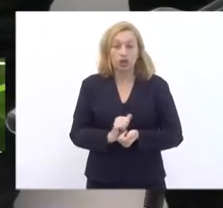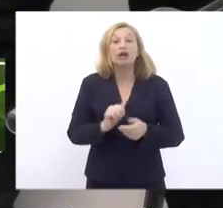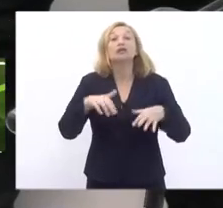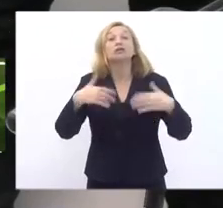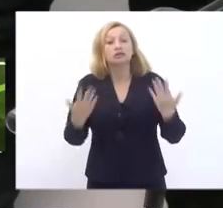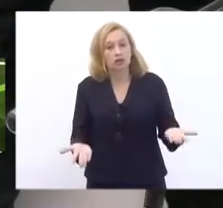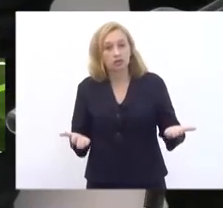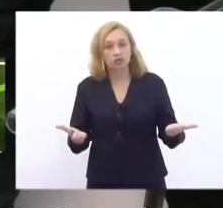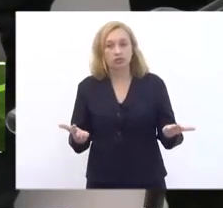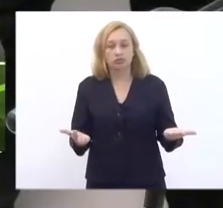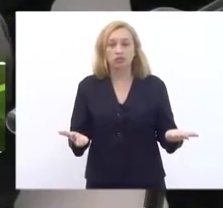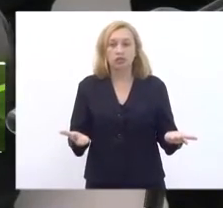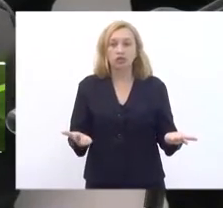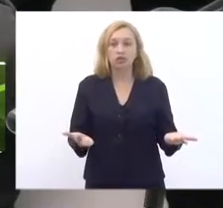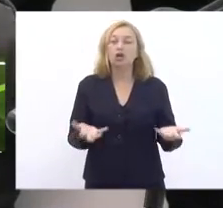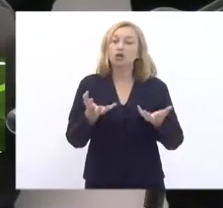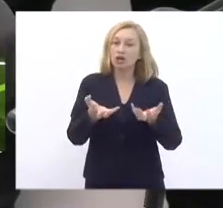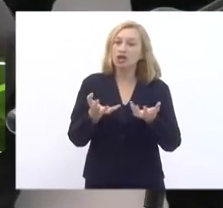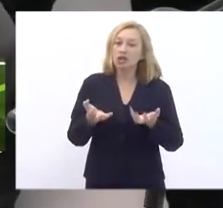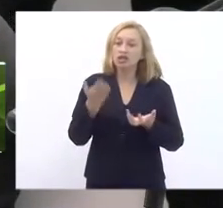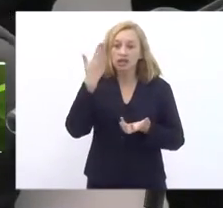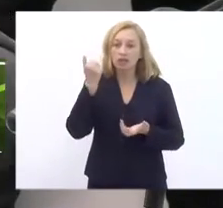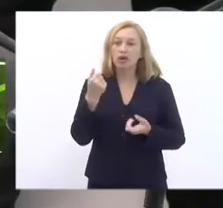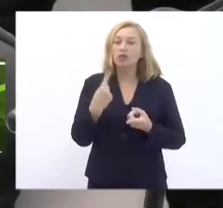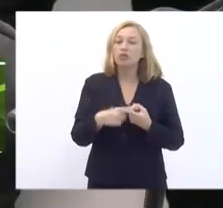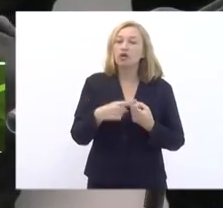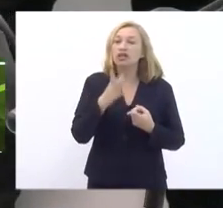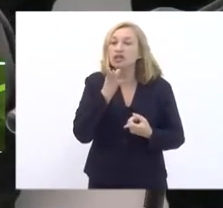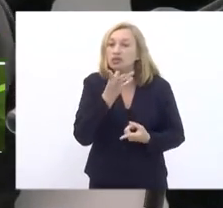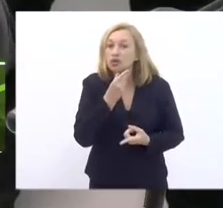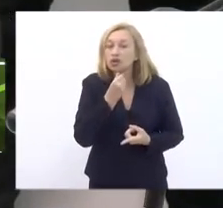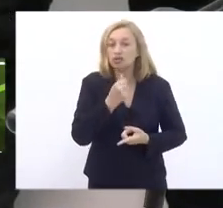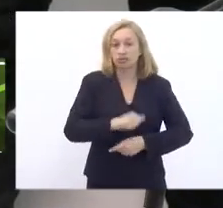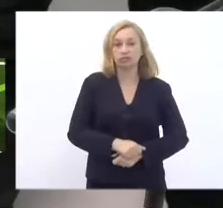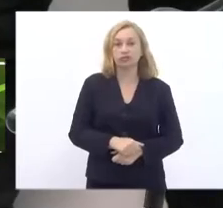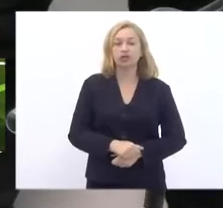Então, eu queria também saber por que está em mora.